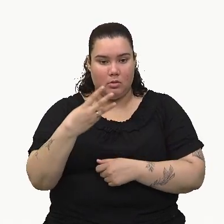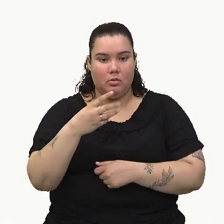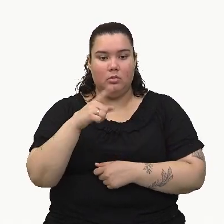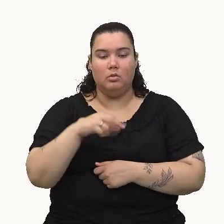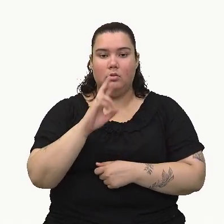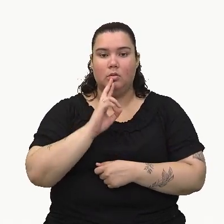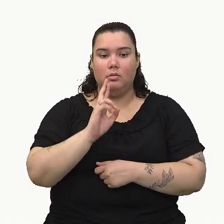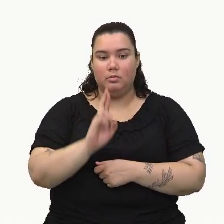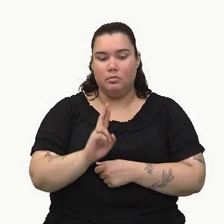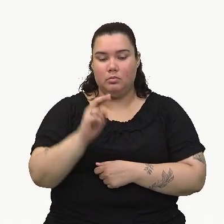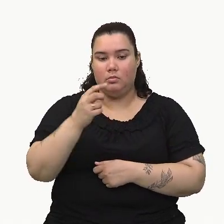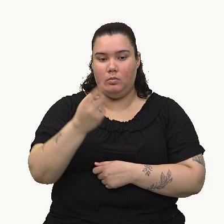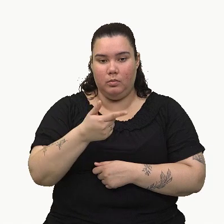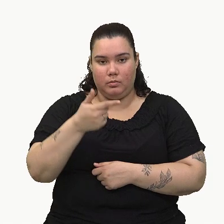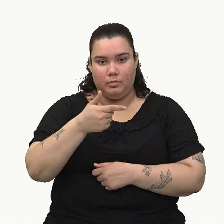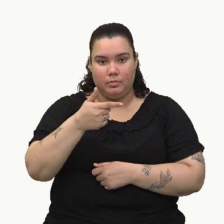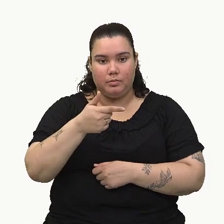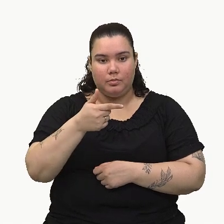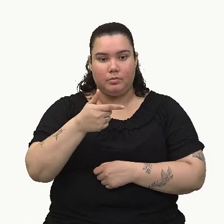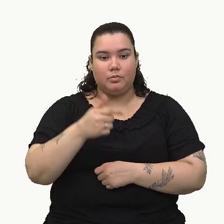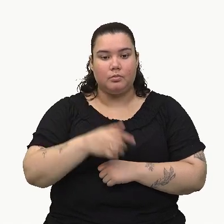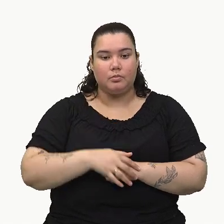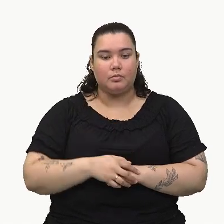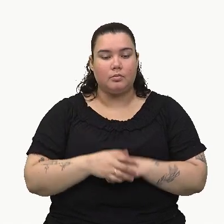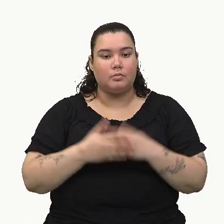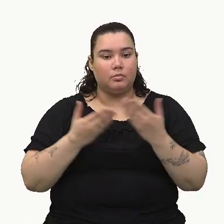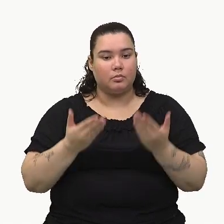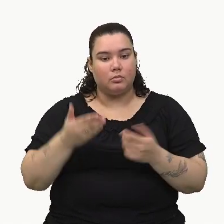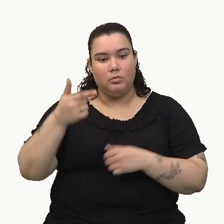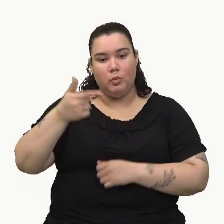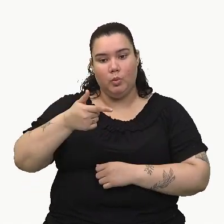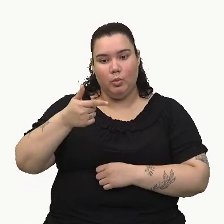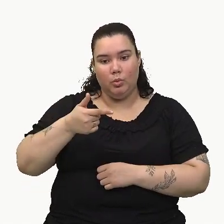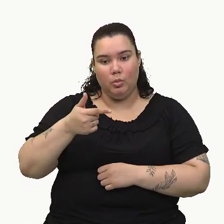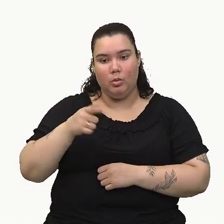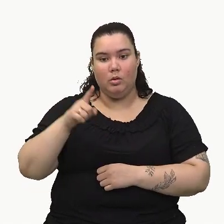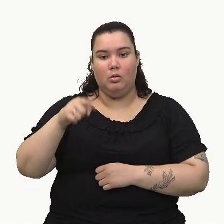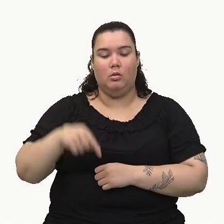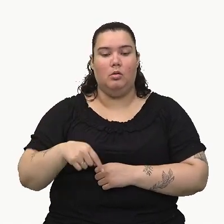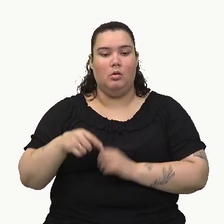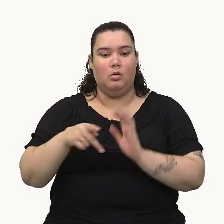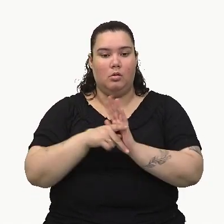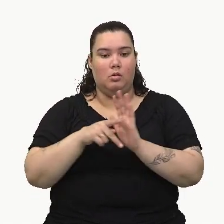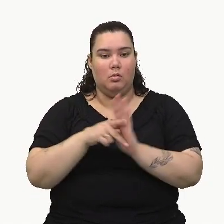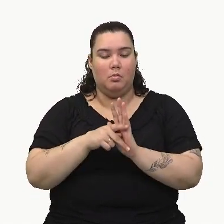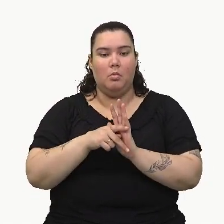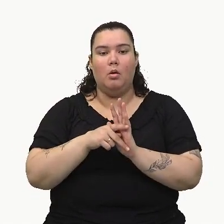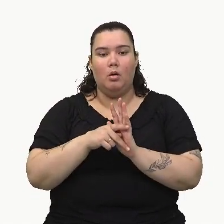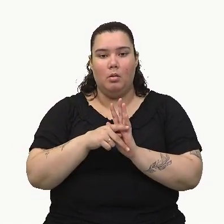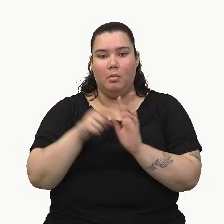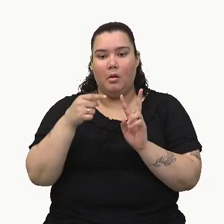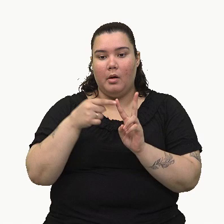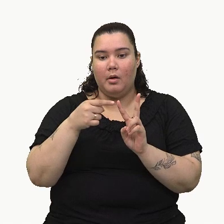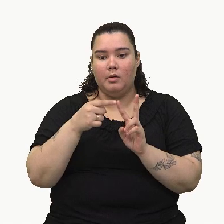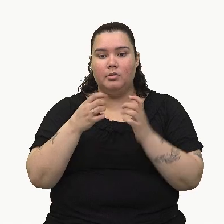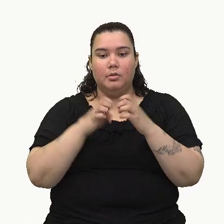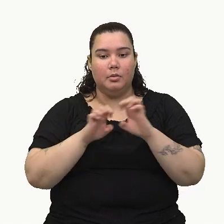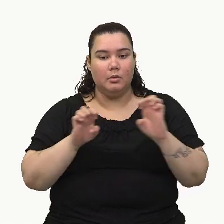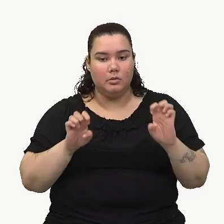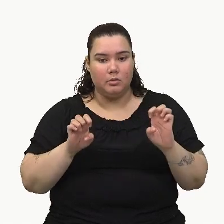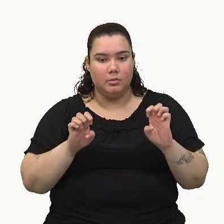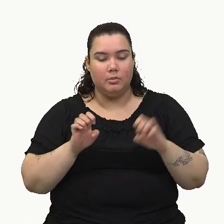é igual a 2. Então, quer dizer que o 2 é a raiz da equação. O que